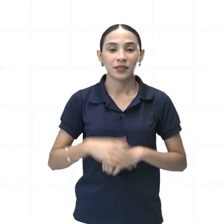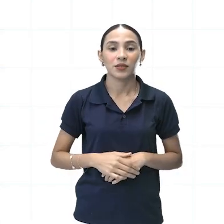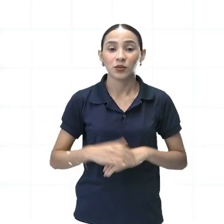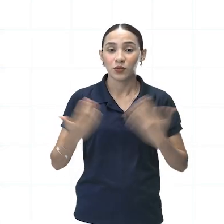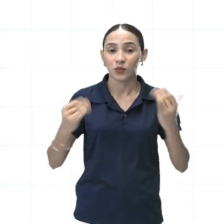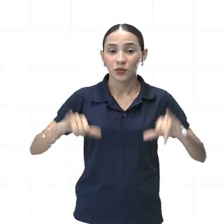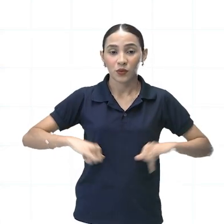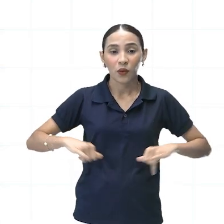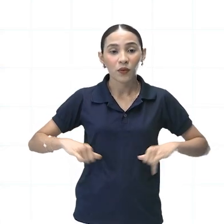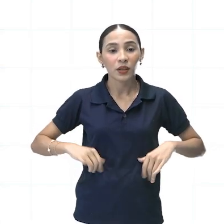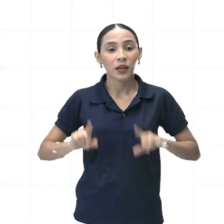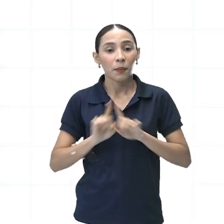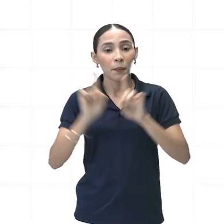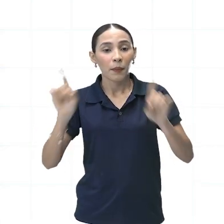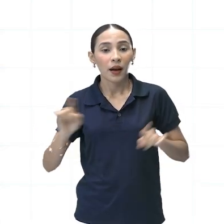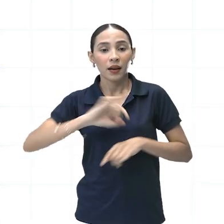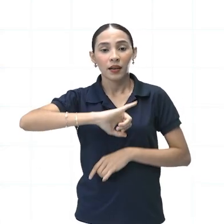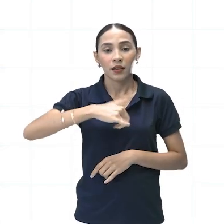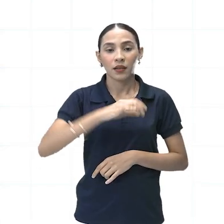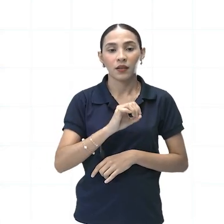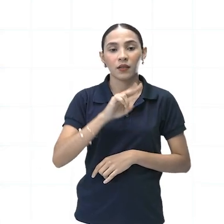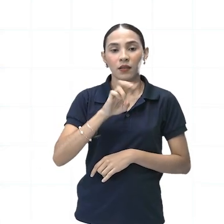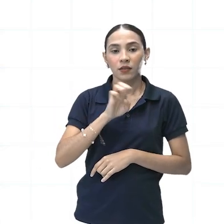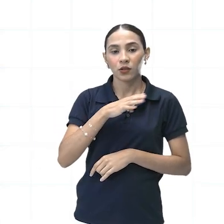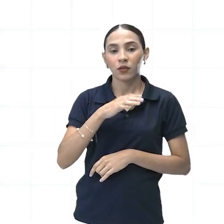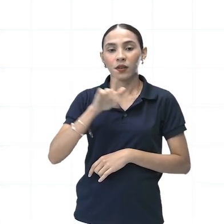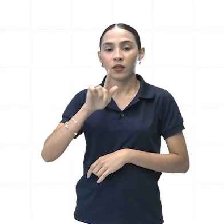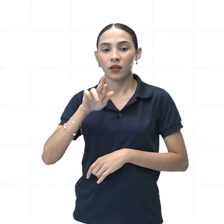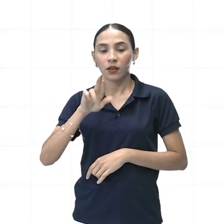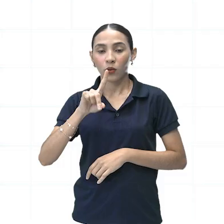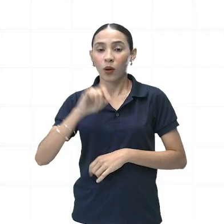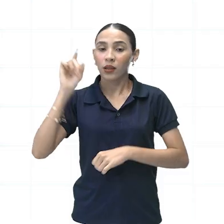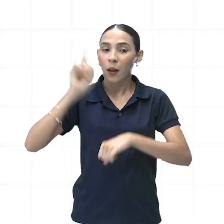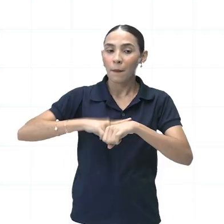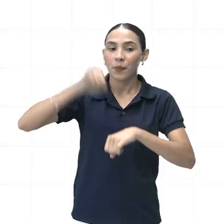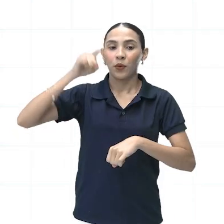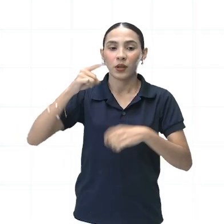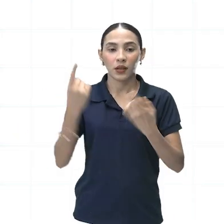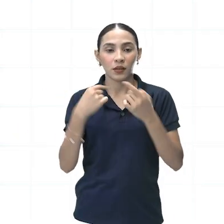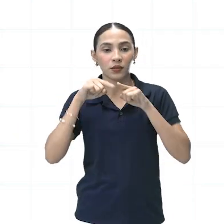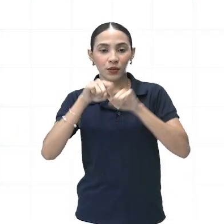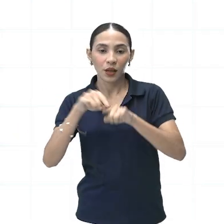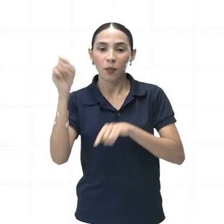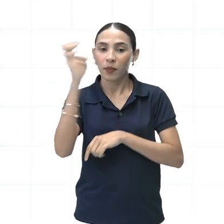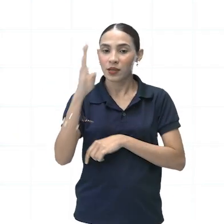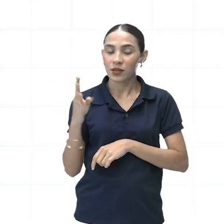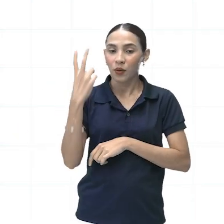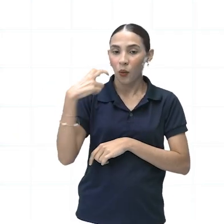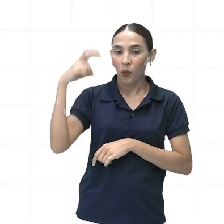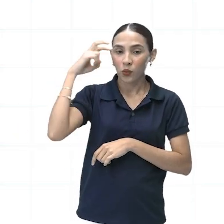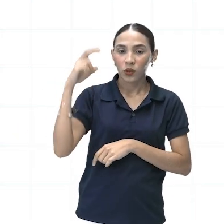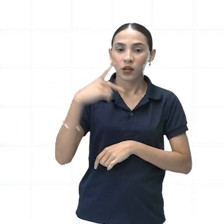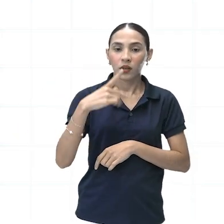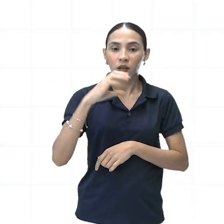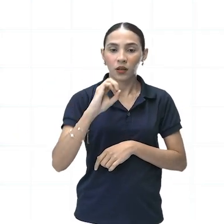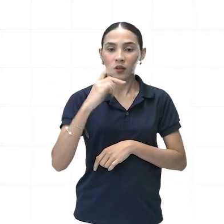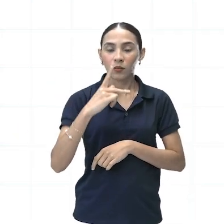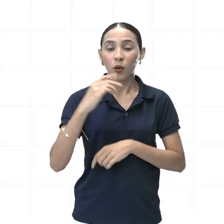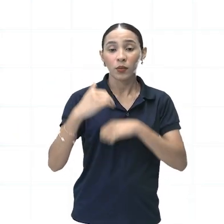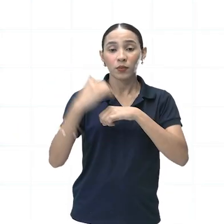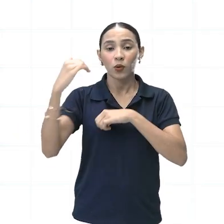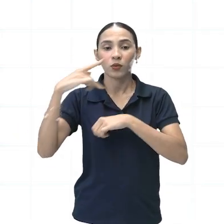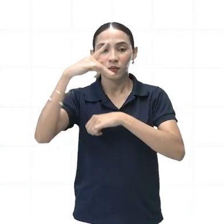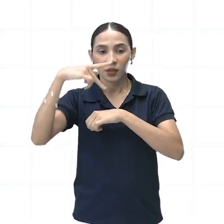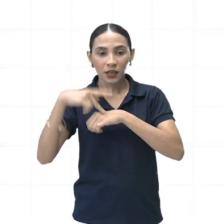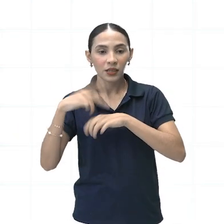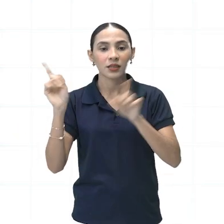enfrentava. Entretanto, a Jovem Guarda foi a pioneira em sintonizar o Brasil com a cultura pop estrangeira,